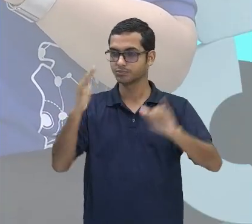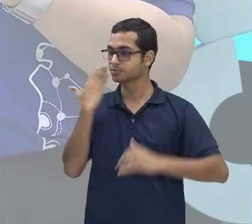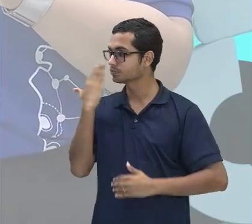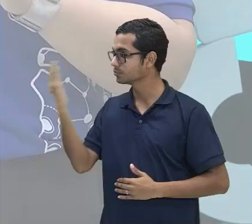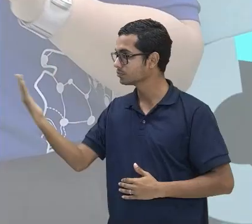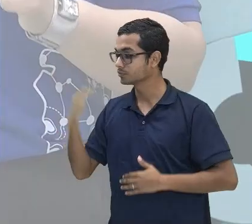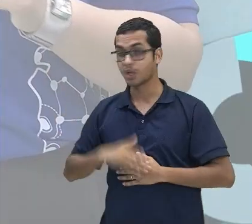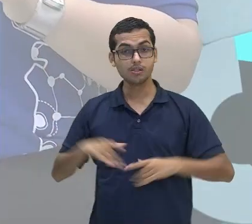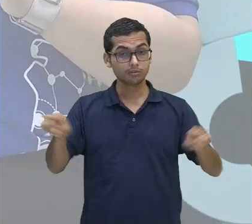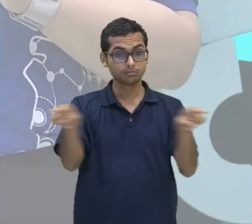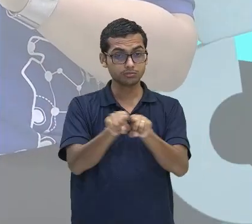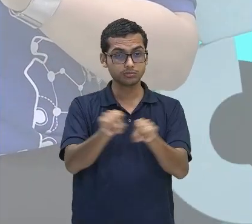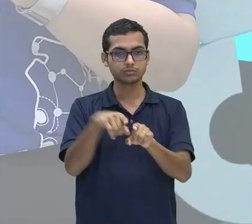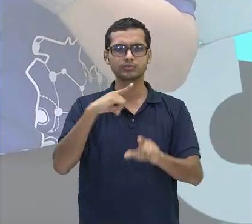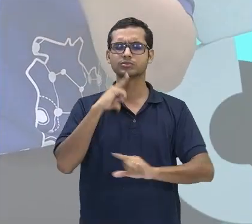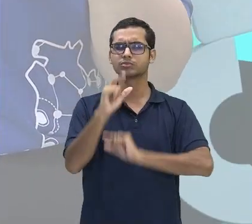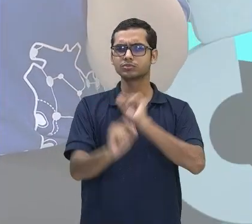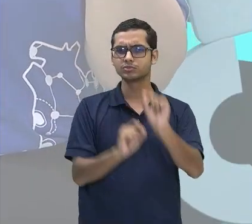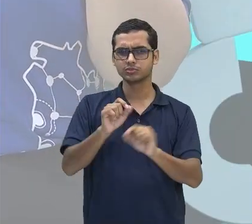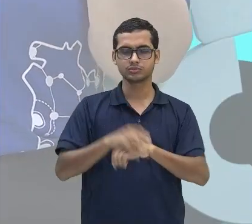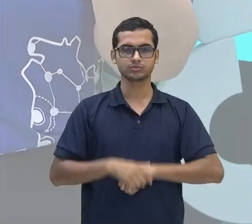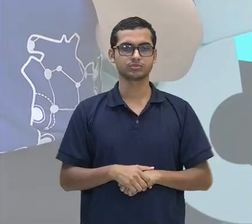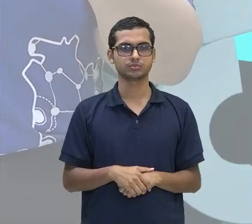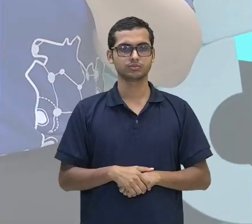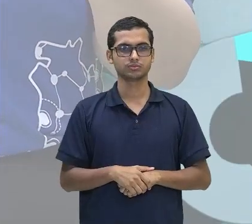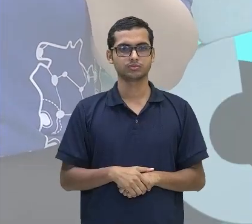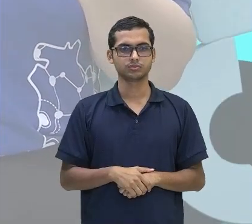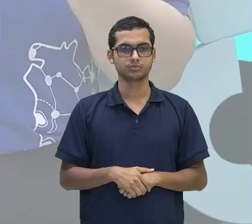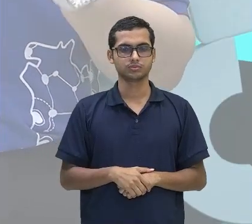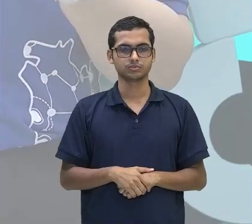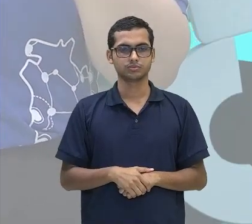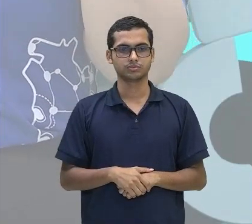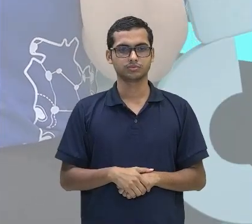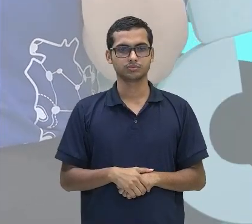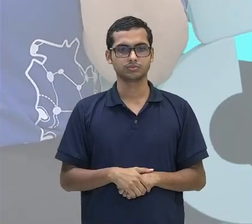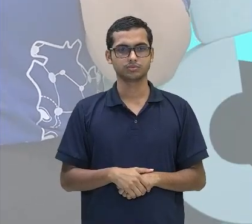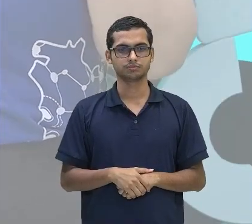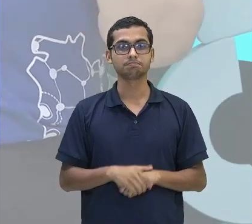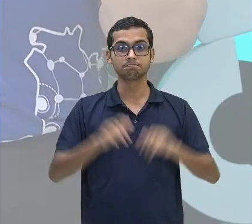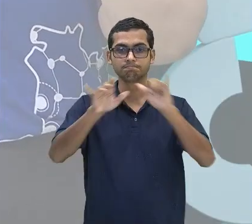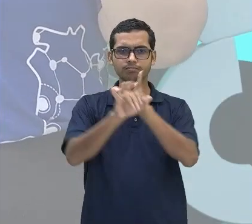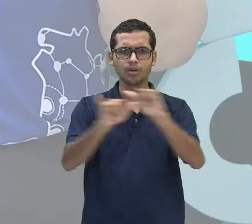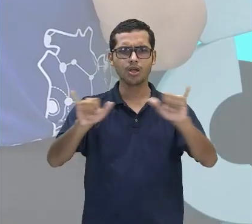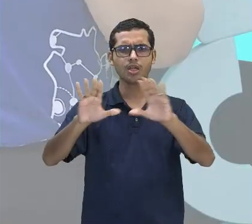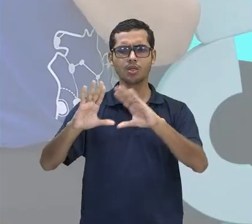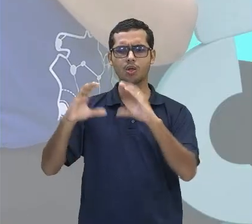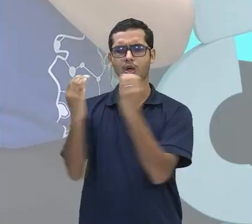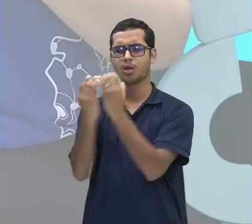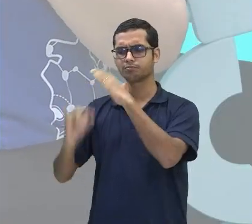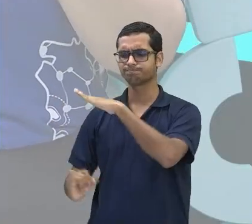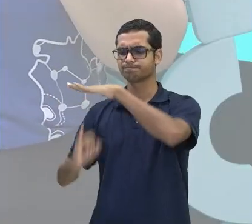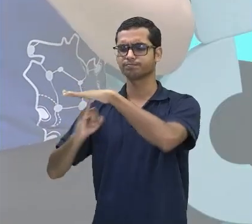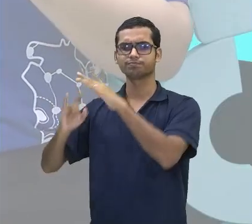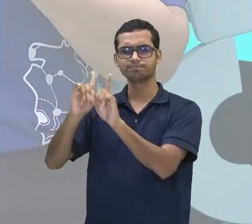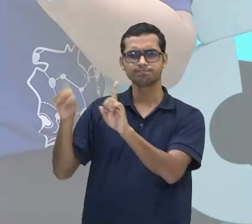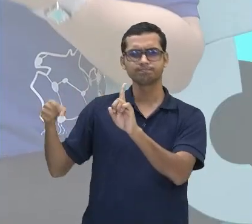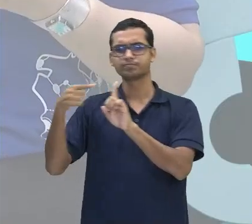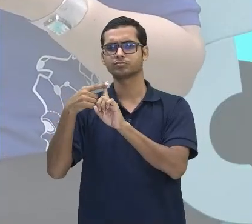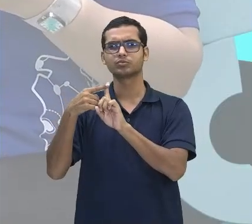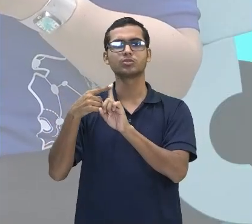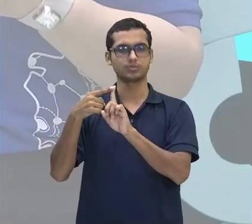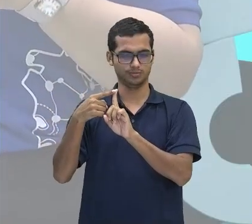disso, temos a campanha comunitária, né? O texto publicitário aí utilizado com uma outra forma, uma